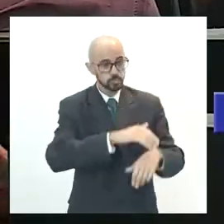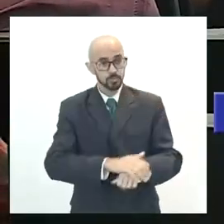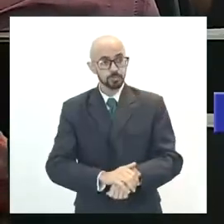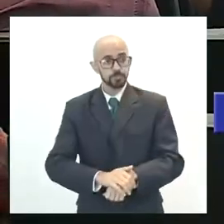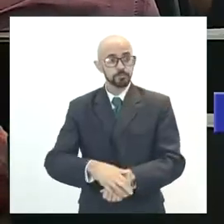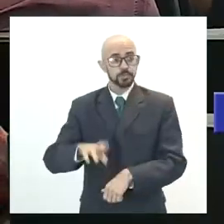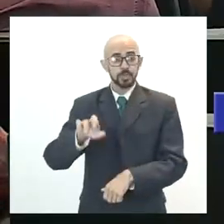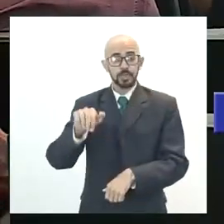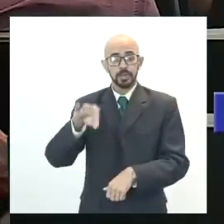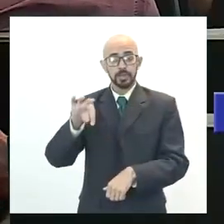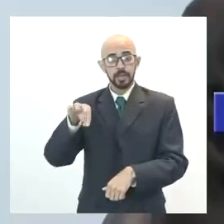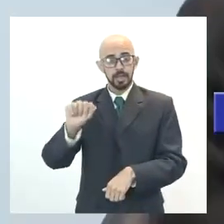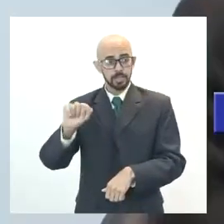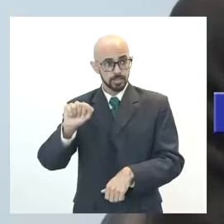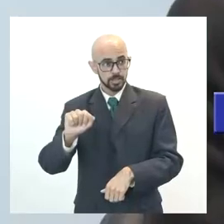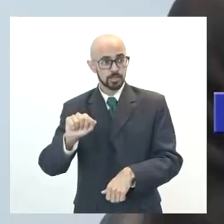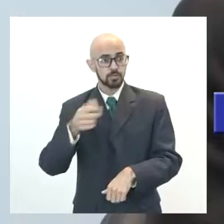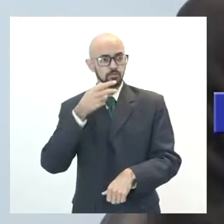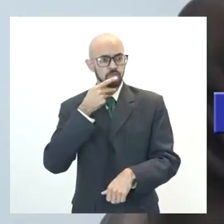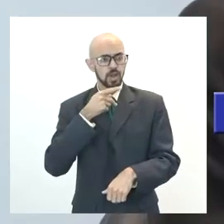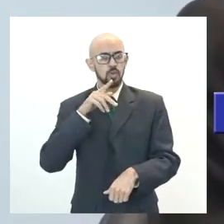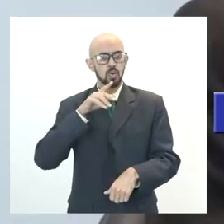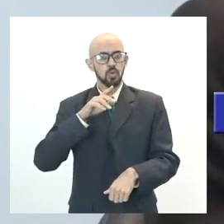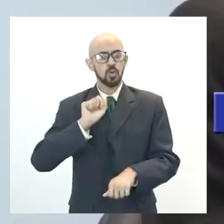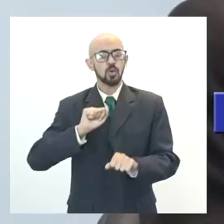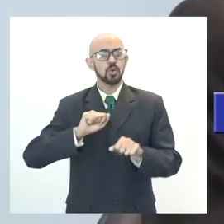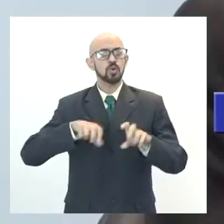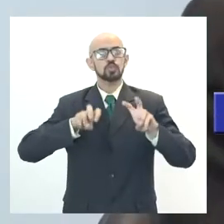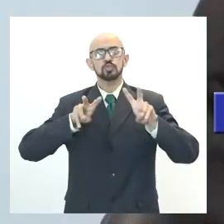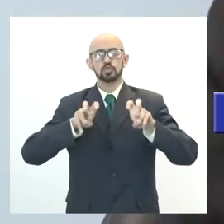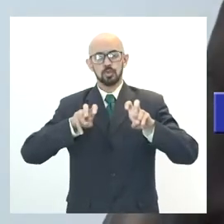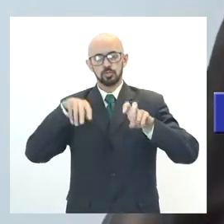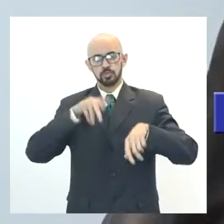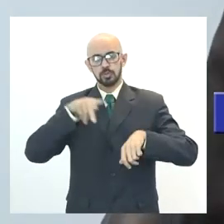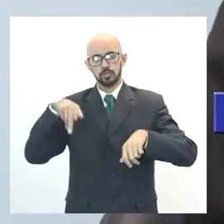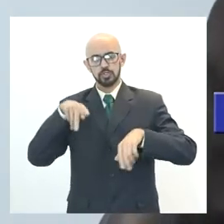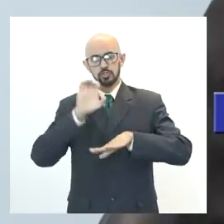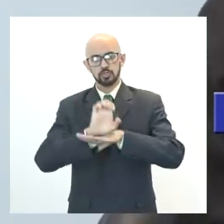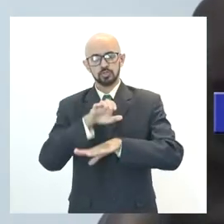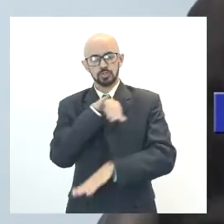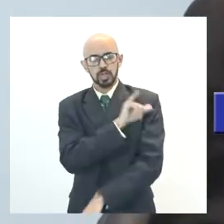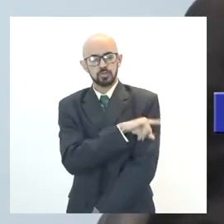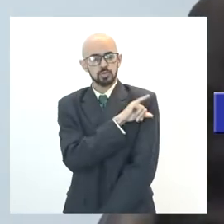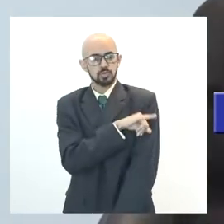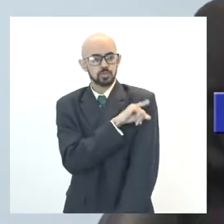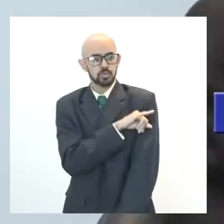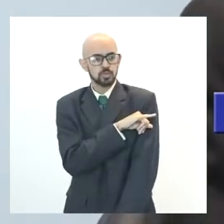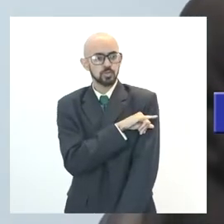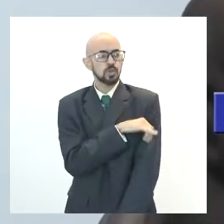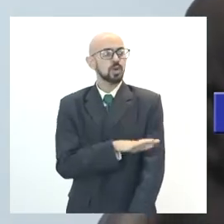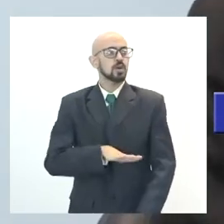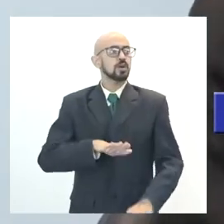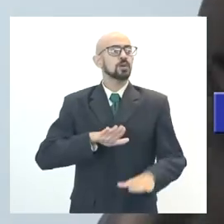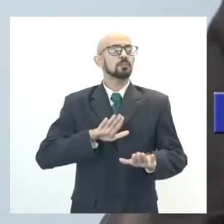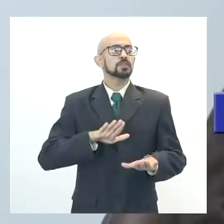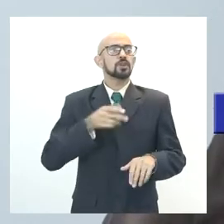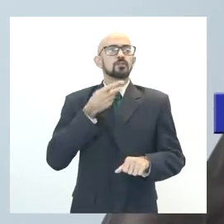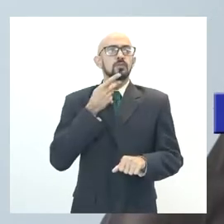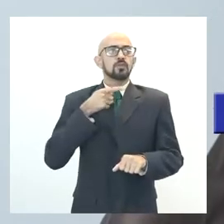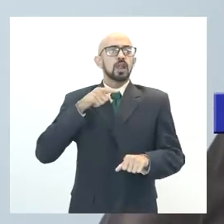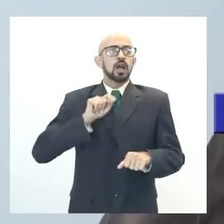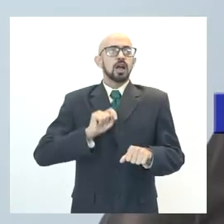Renata falou pelos docentes da Universidade do Estado do Rio de Janeiro já foi mencionado aqui